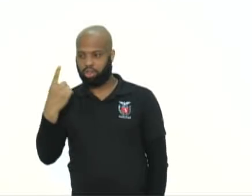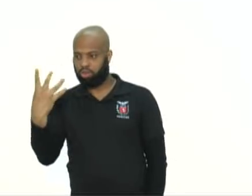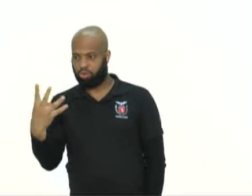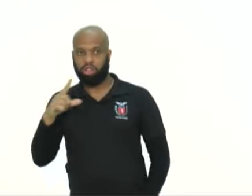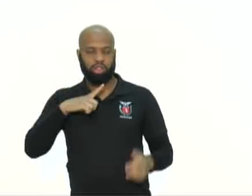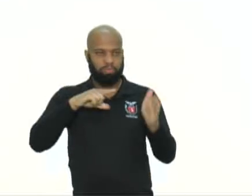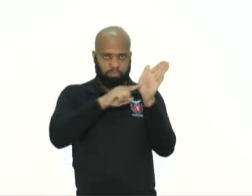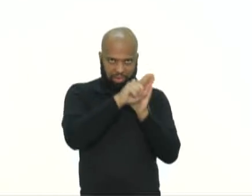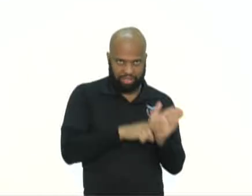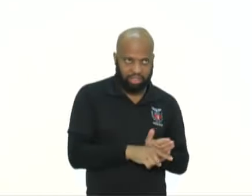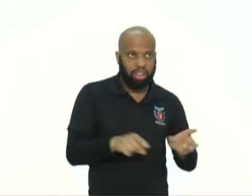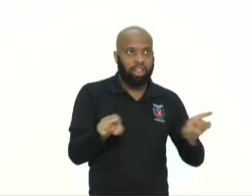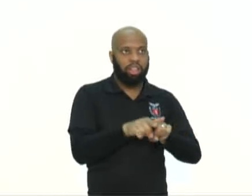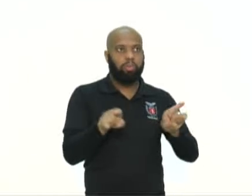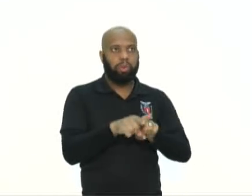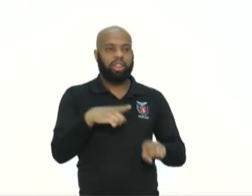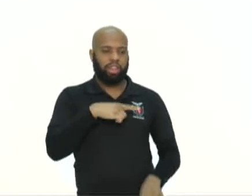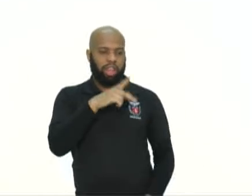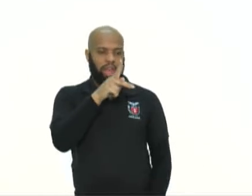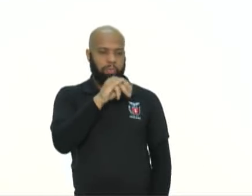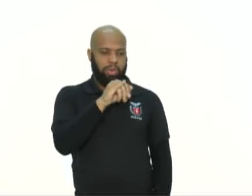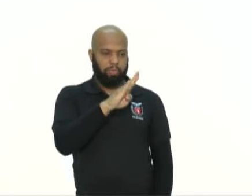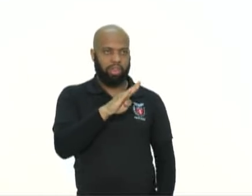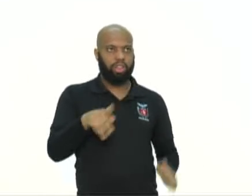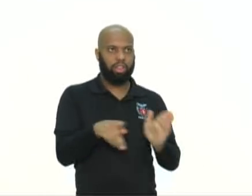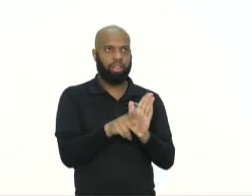E o PIB per capita de